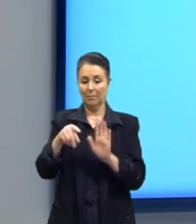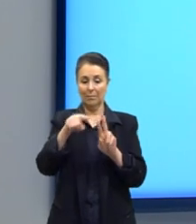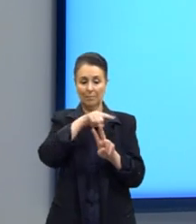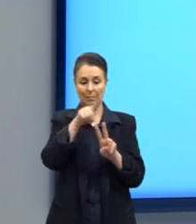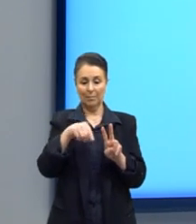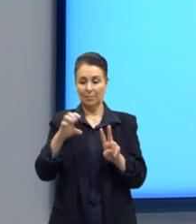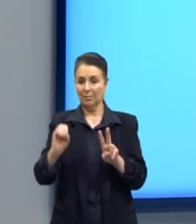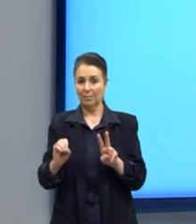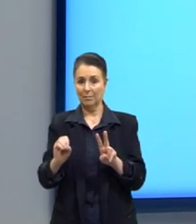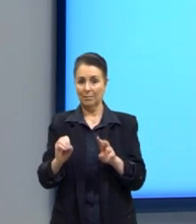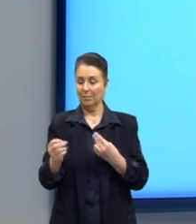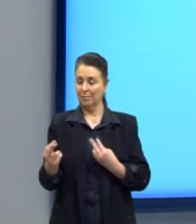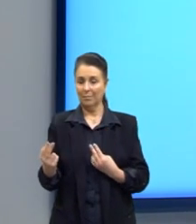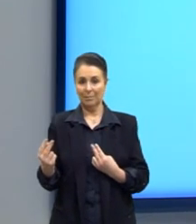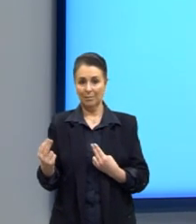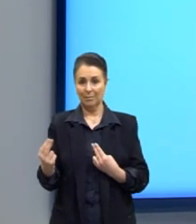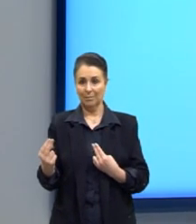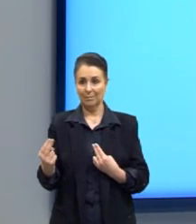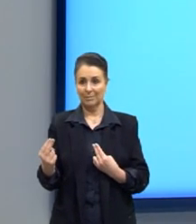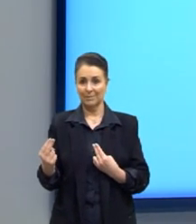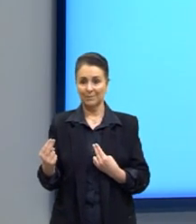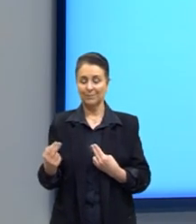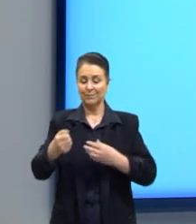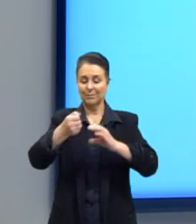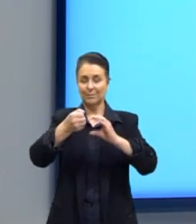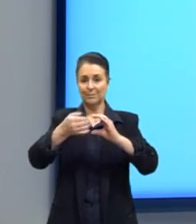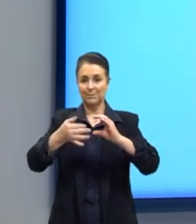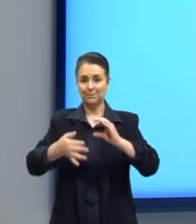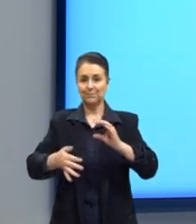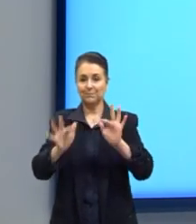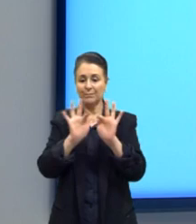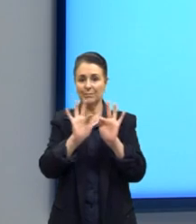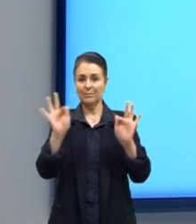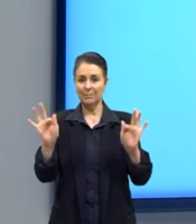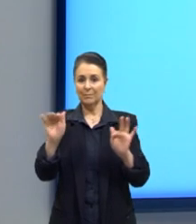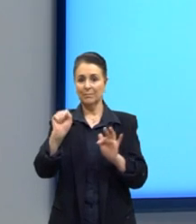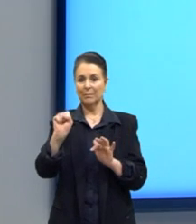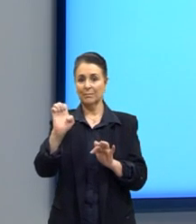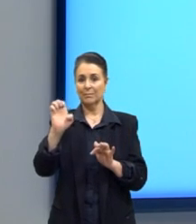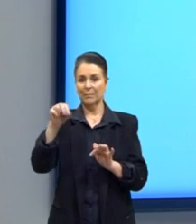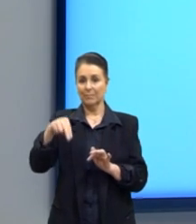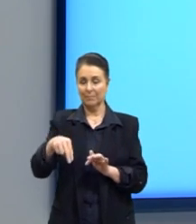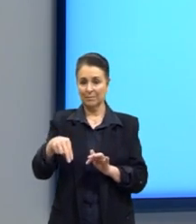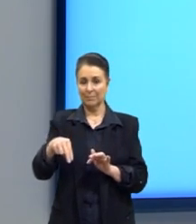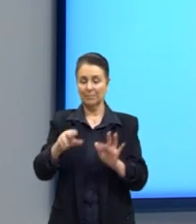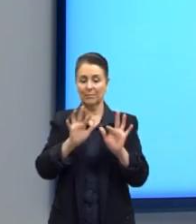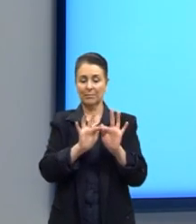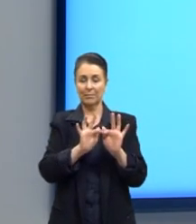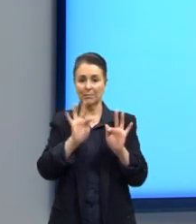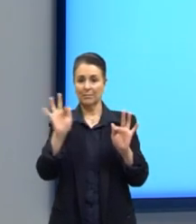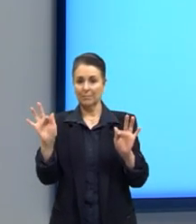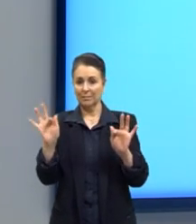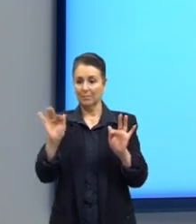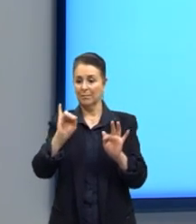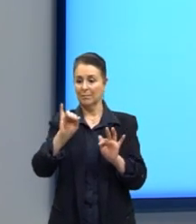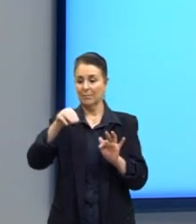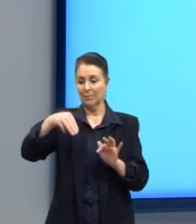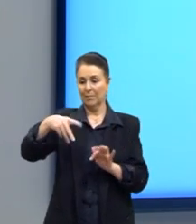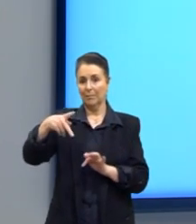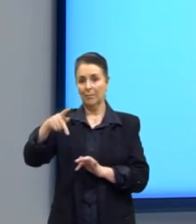então teríamos essa igualdade né caracterizando a função seno como chamada de função ímpar